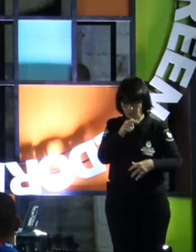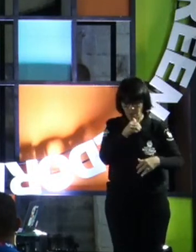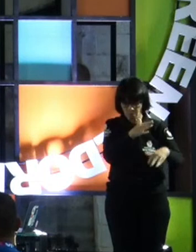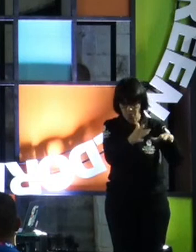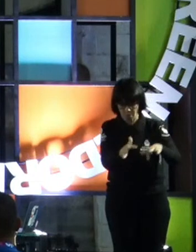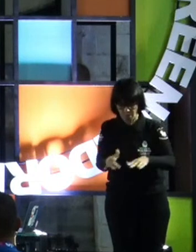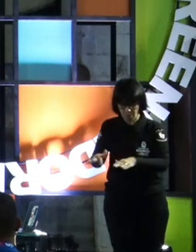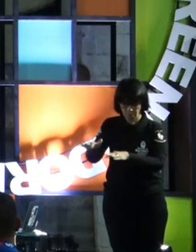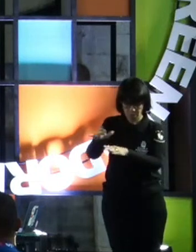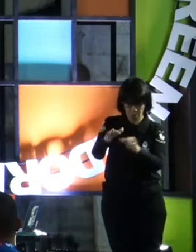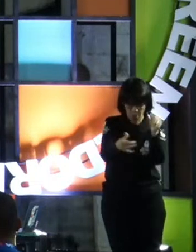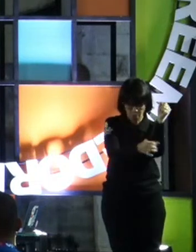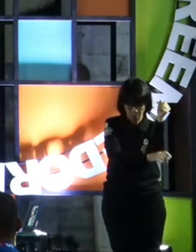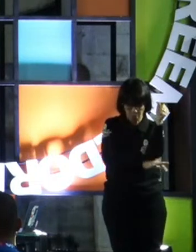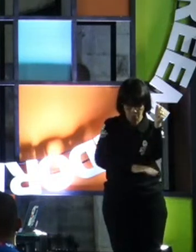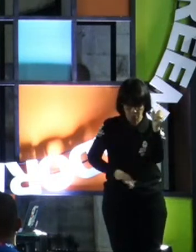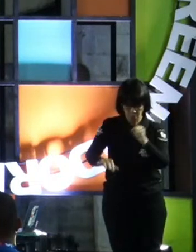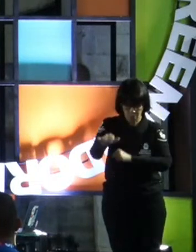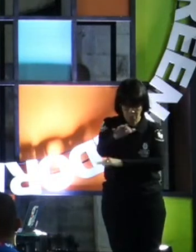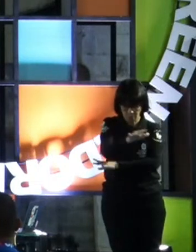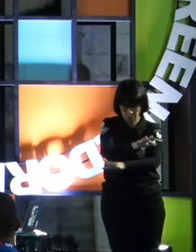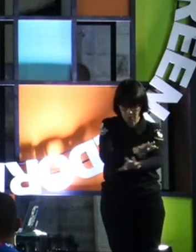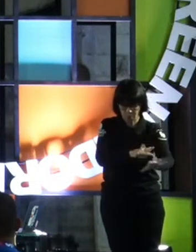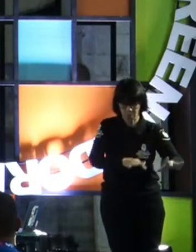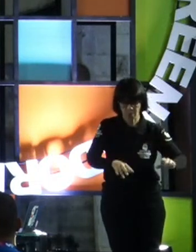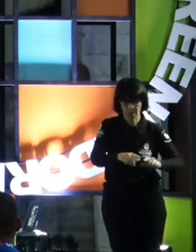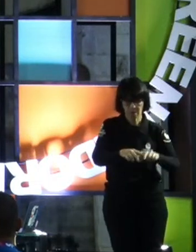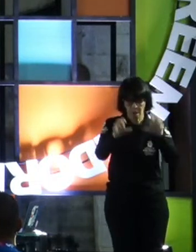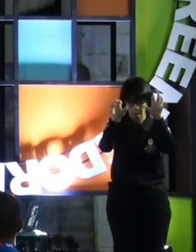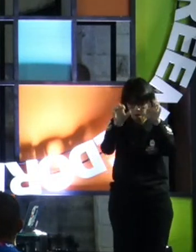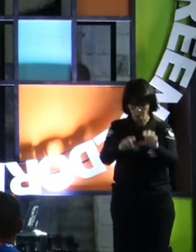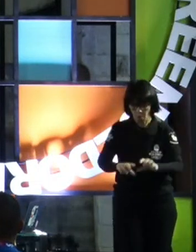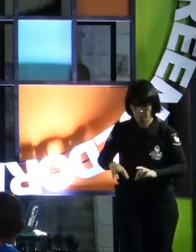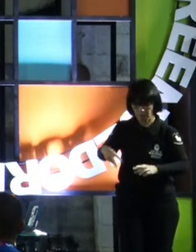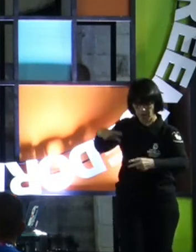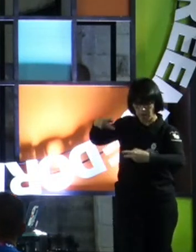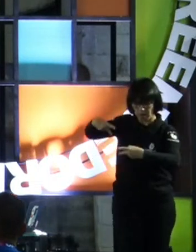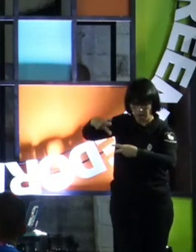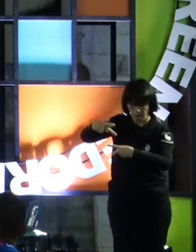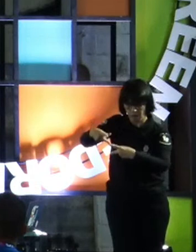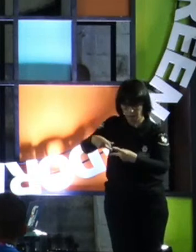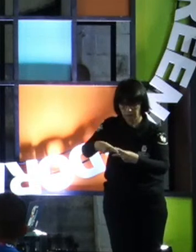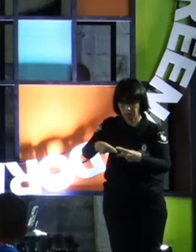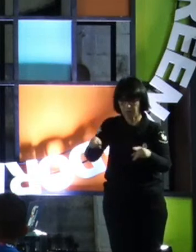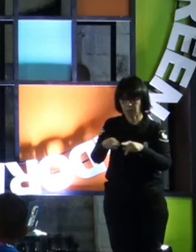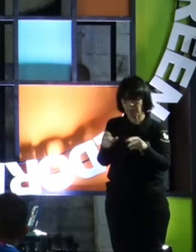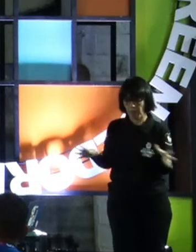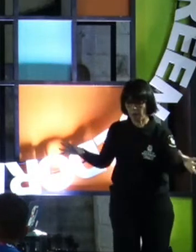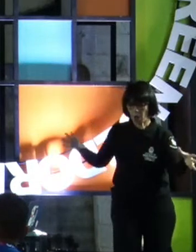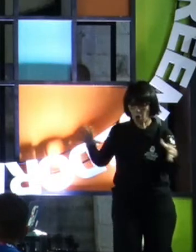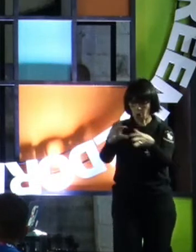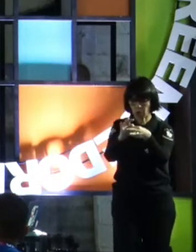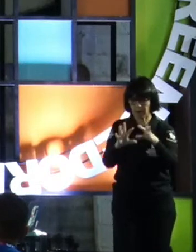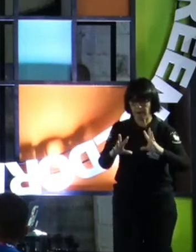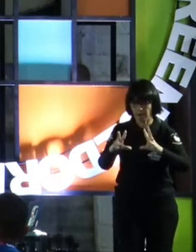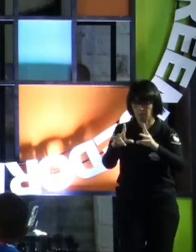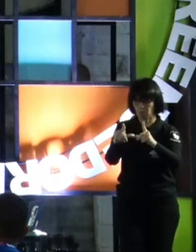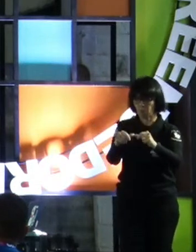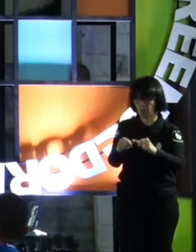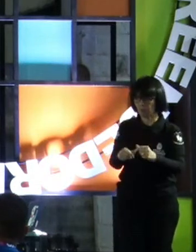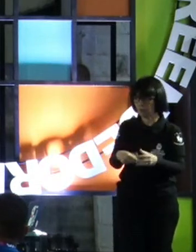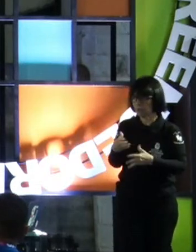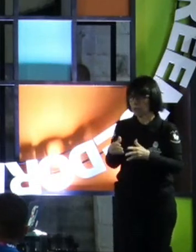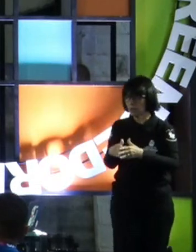que formam os ombros desse personagem, a estrutura de DNA formando a coluna que conecta tudo isso, e a